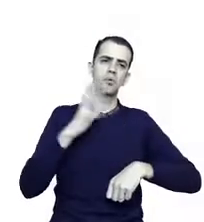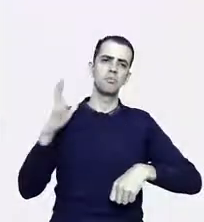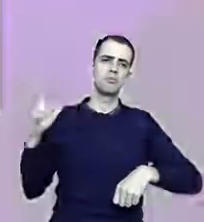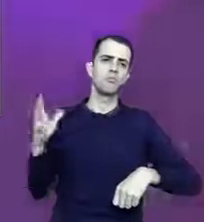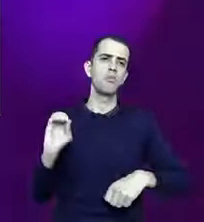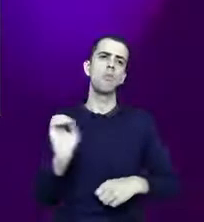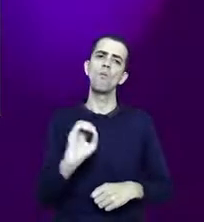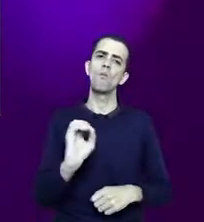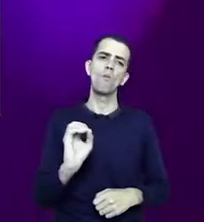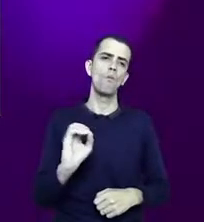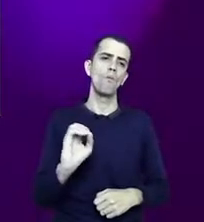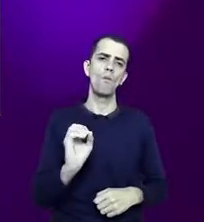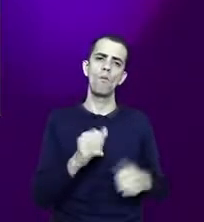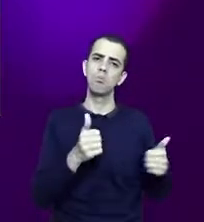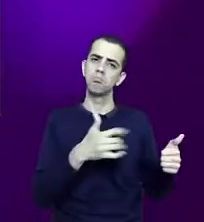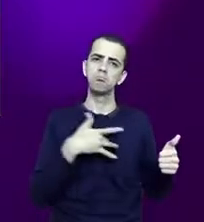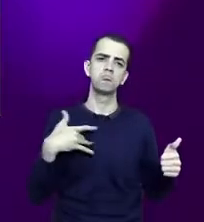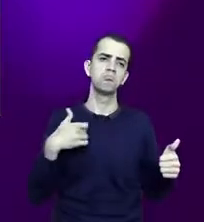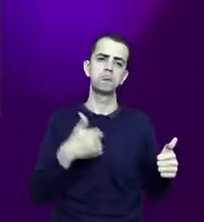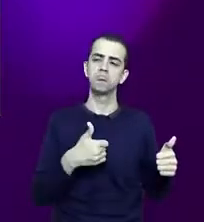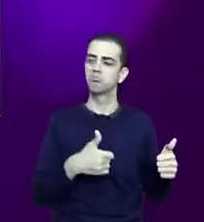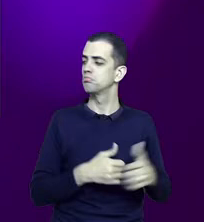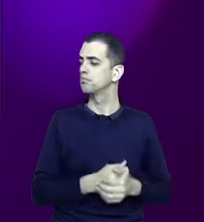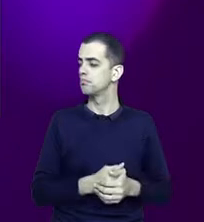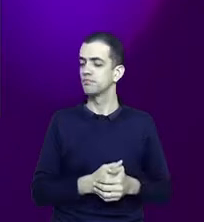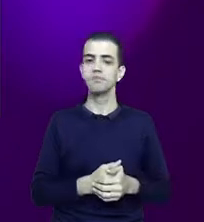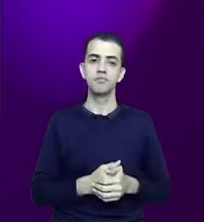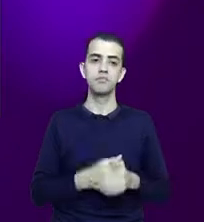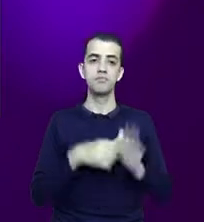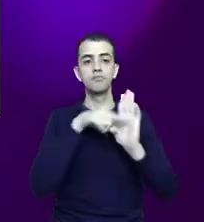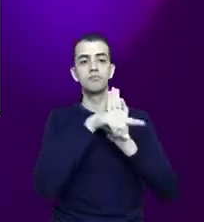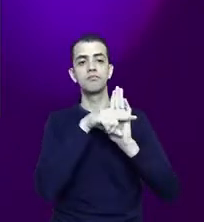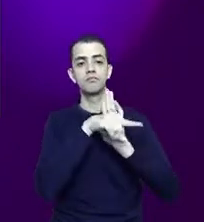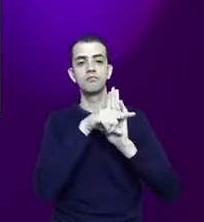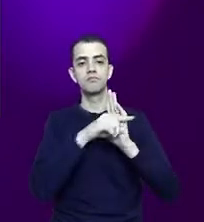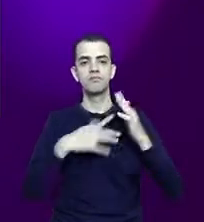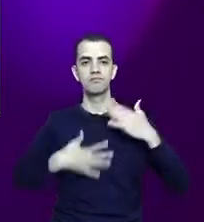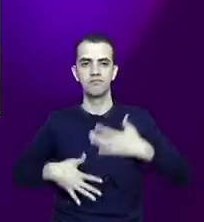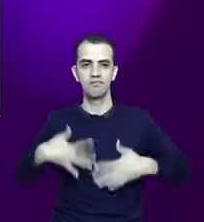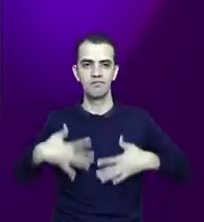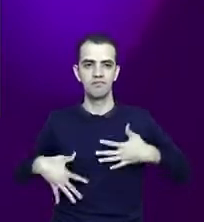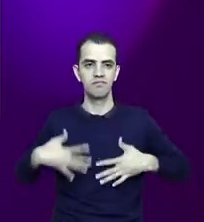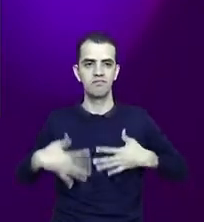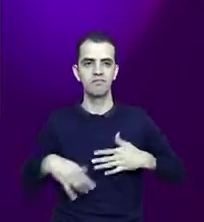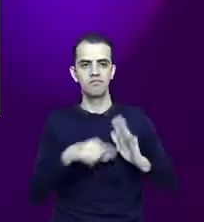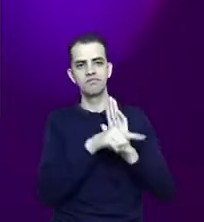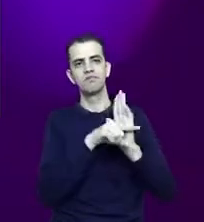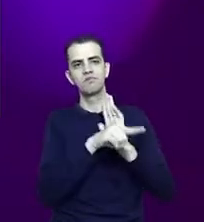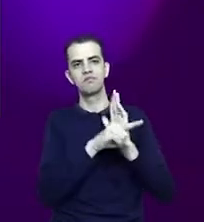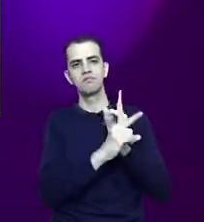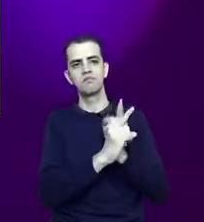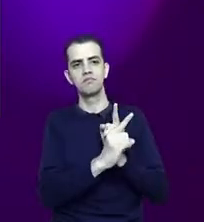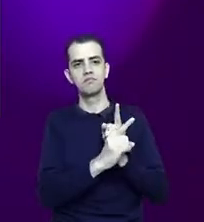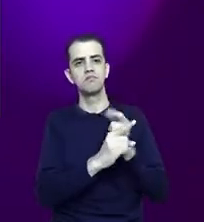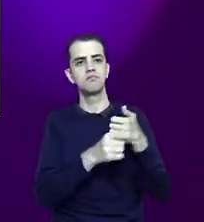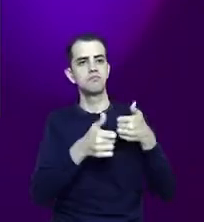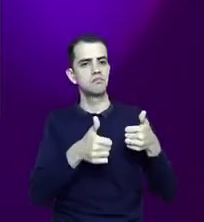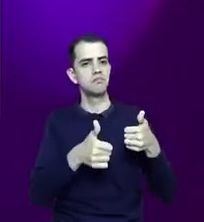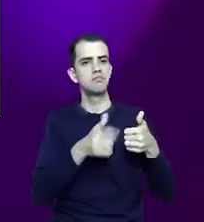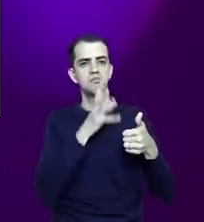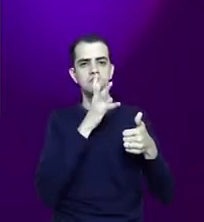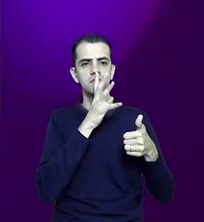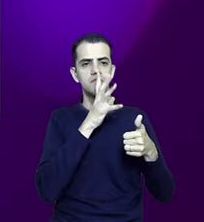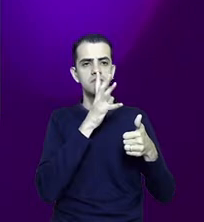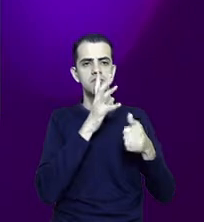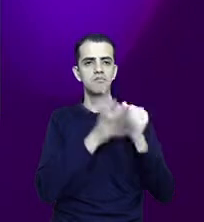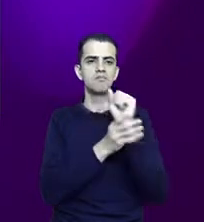Então, o exame físico dele chamava muita atenção, era uma dificuldade importante de flexão